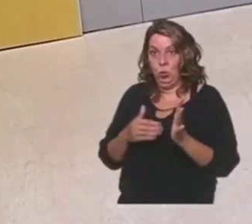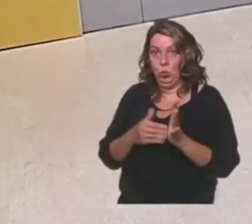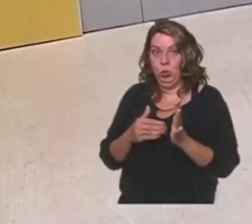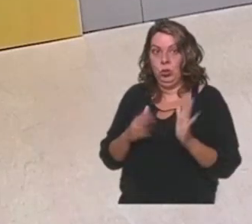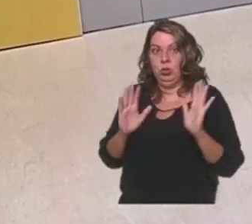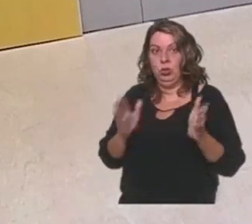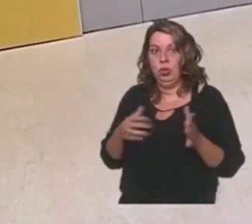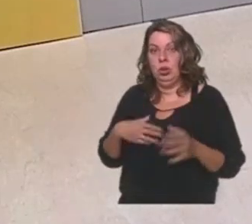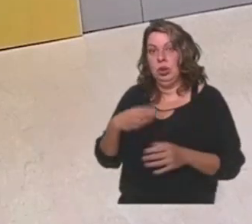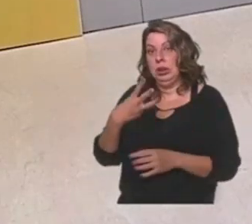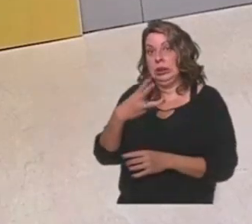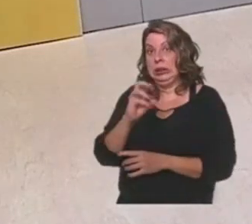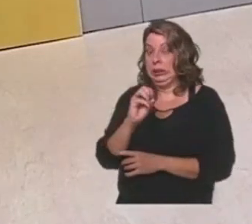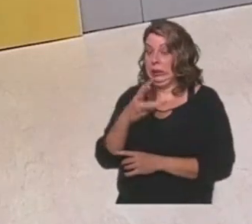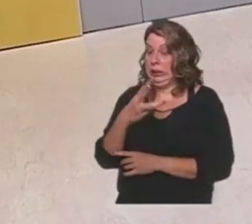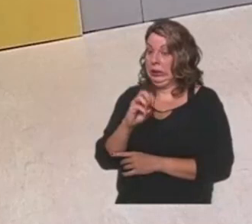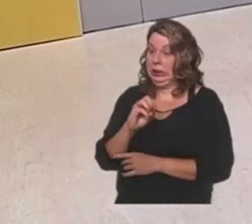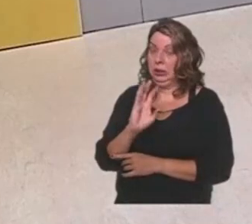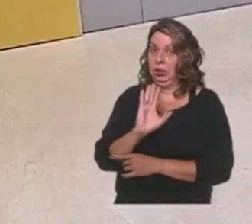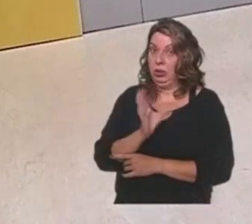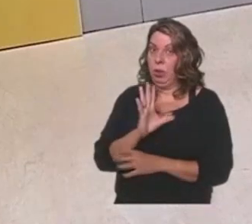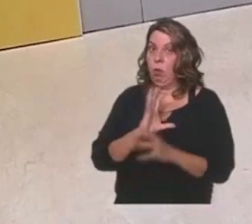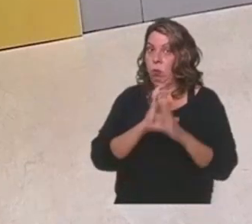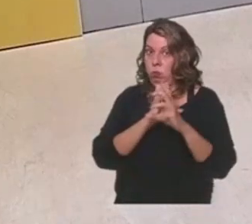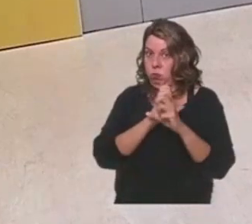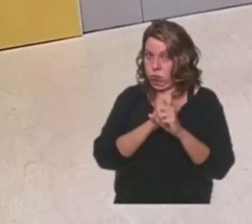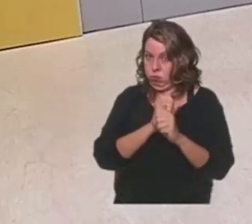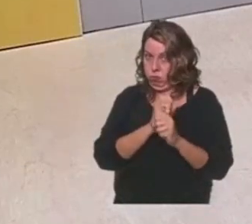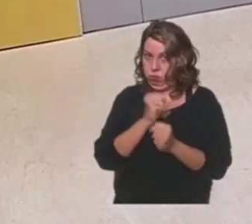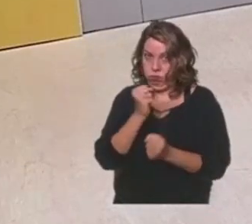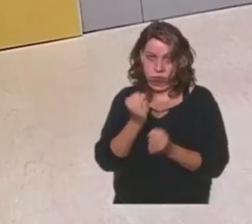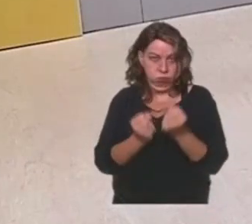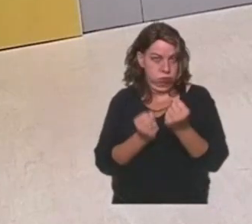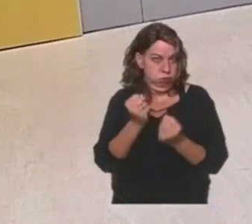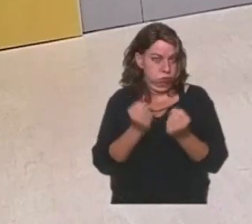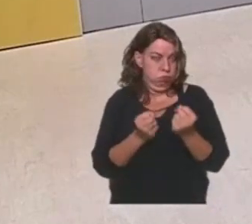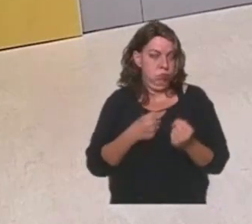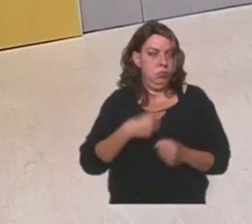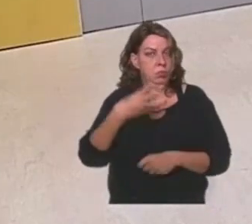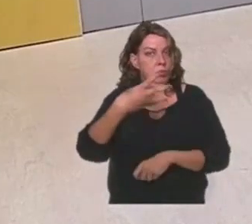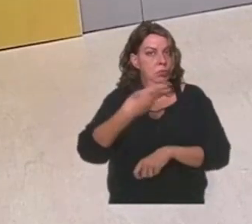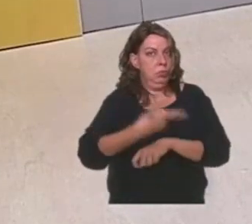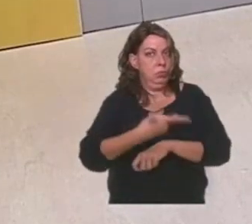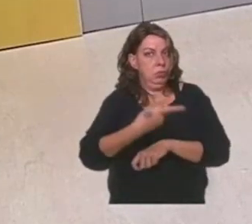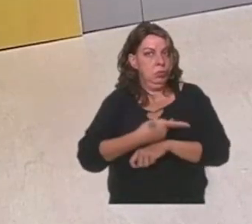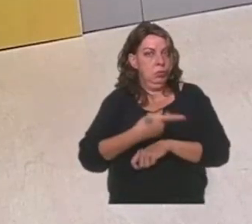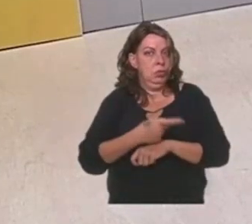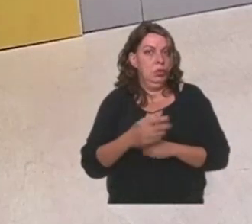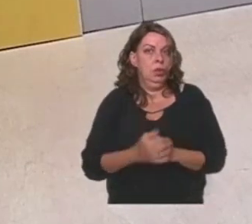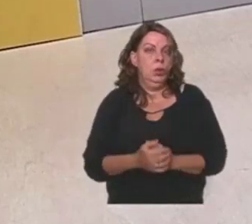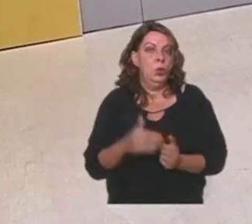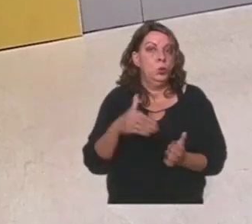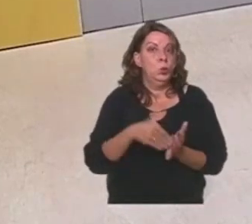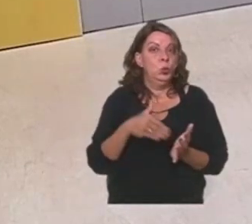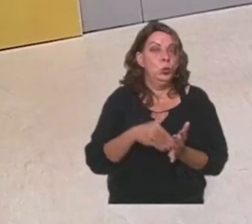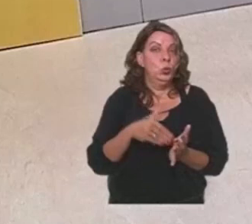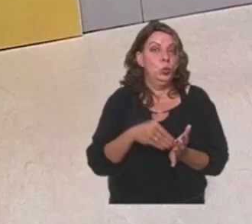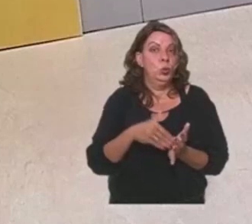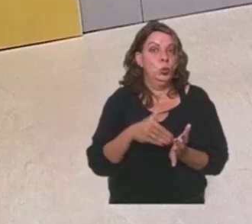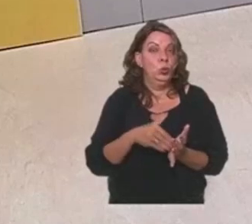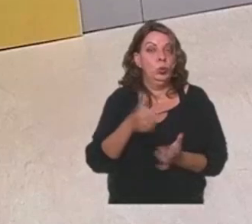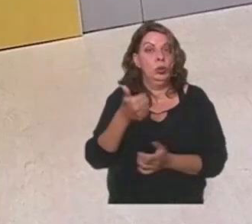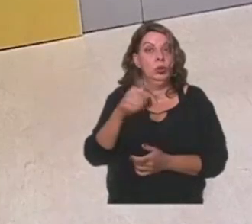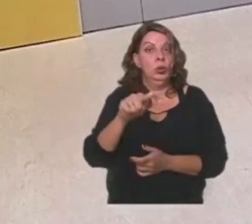Foram 30 bolas já chamadas, tá? Vale uma Ford Ranger. É o nosso quarto prêmio. Última bolinha chamada por você